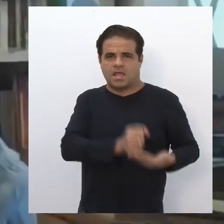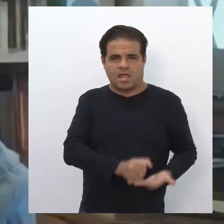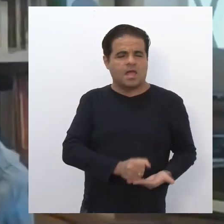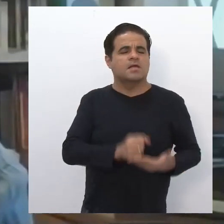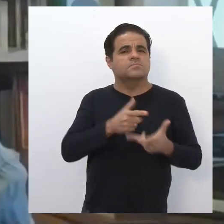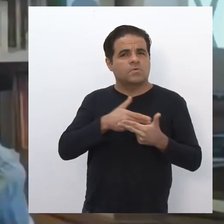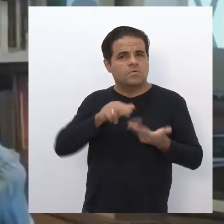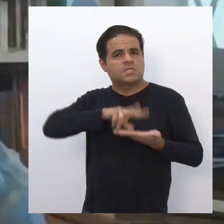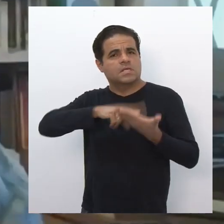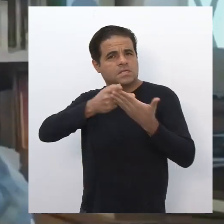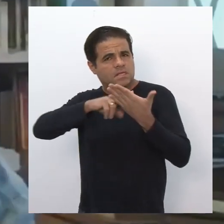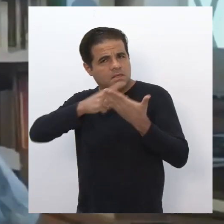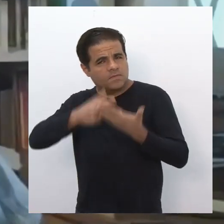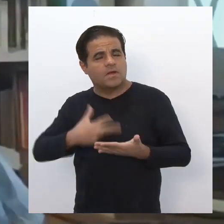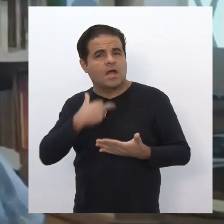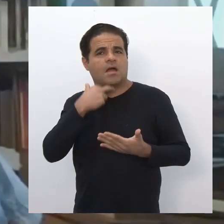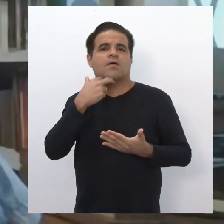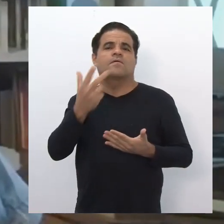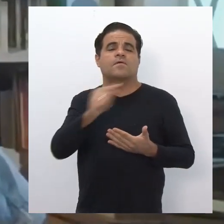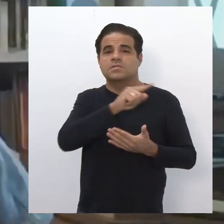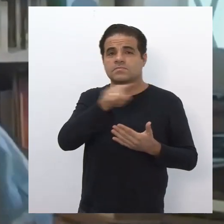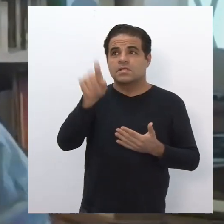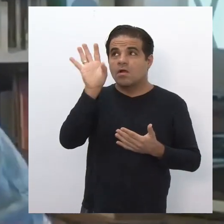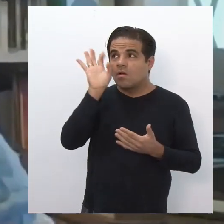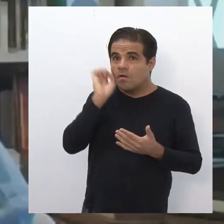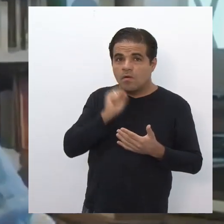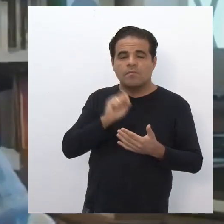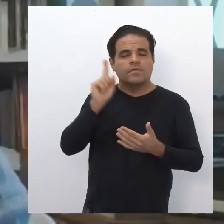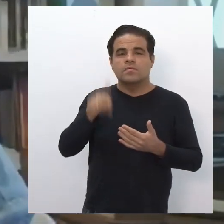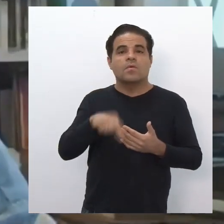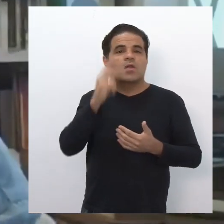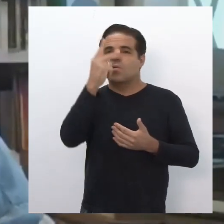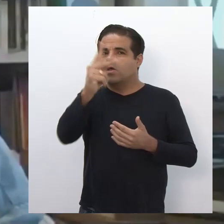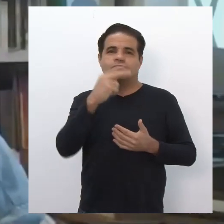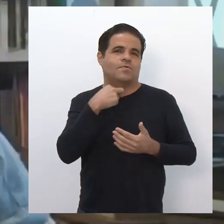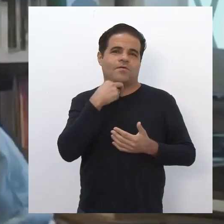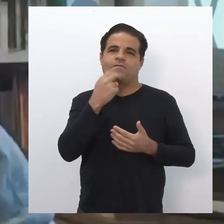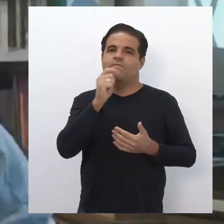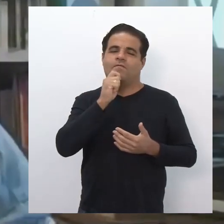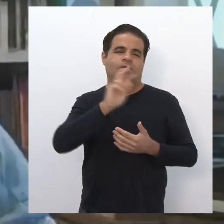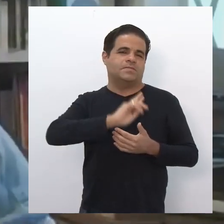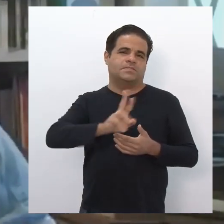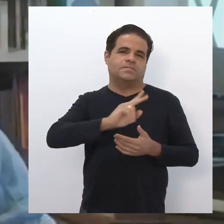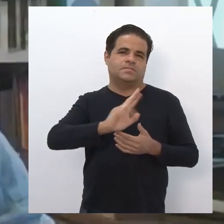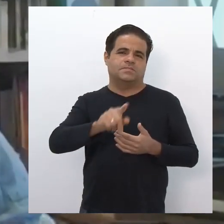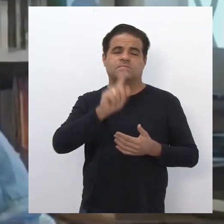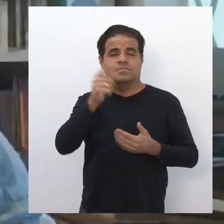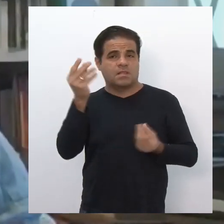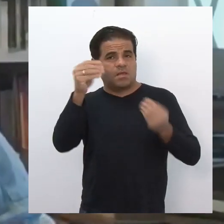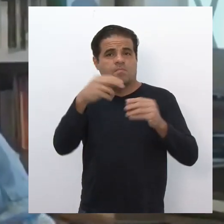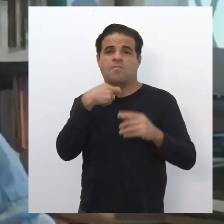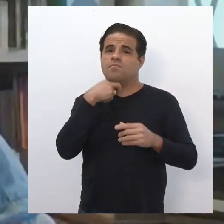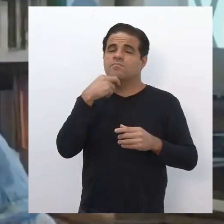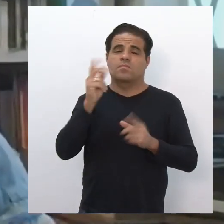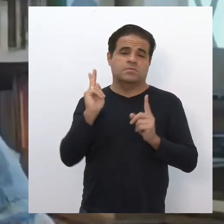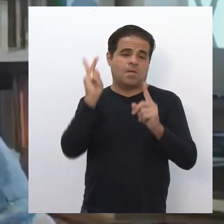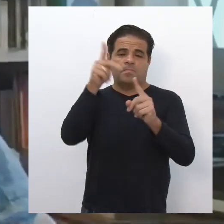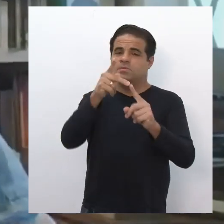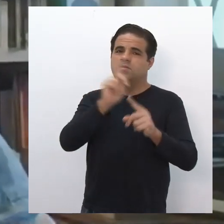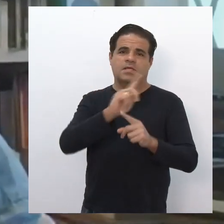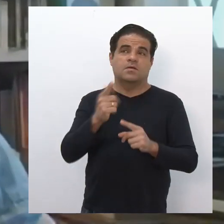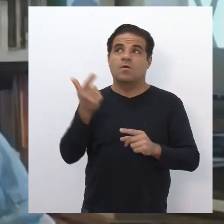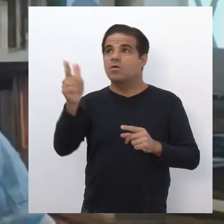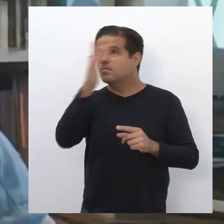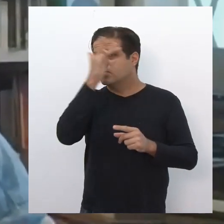uma interpretação. A voz que você está ouvindo não é a sua voz, não é você que está pondo a voz no personagem, alguém